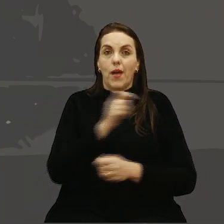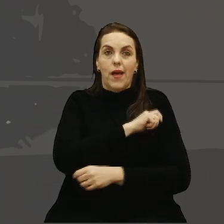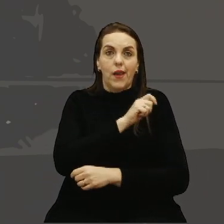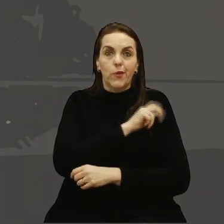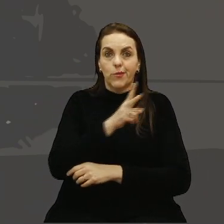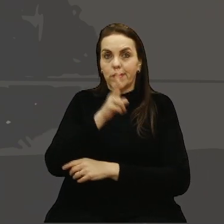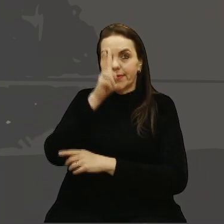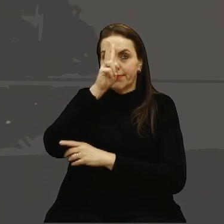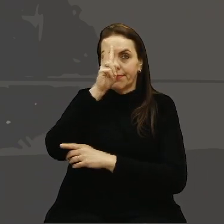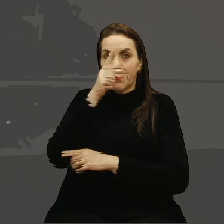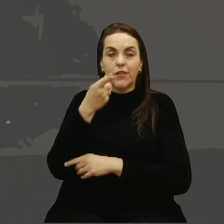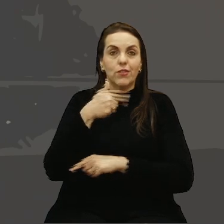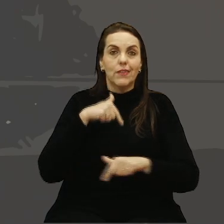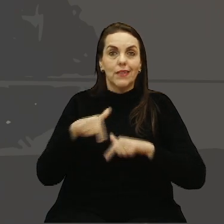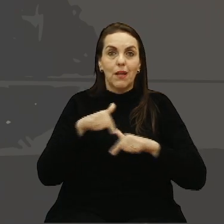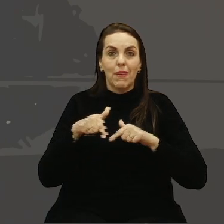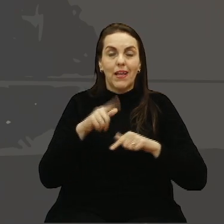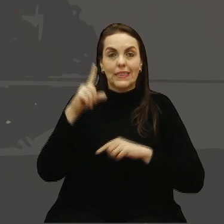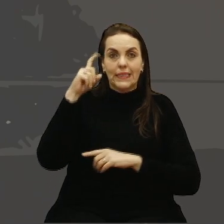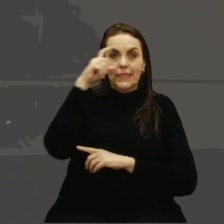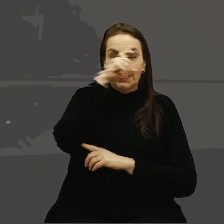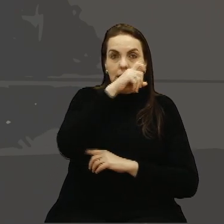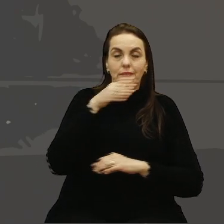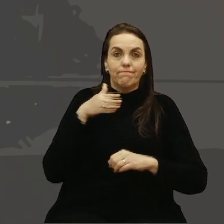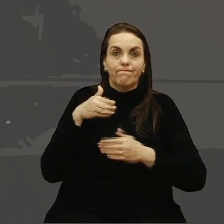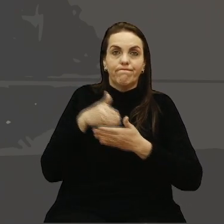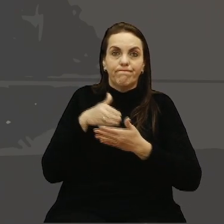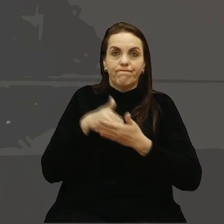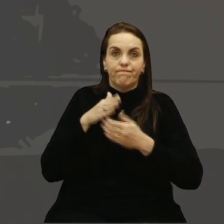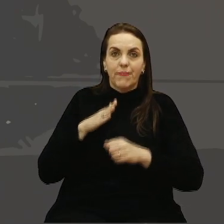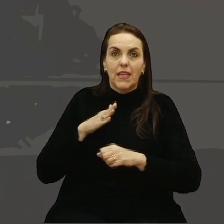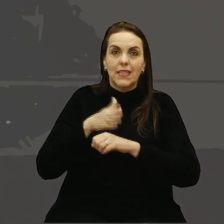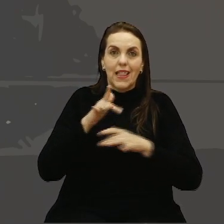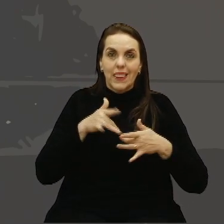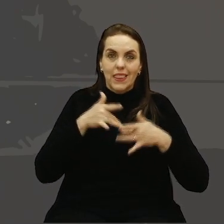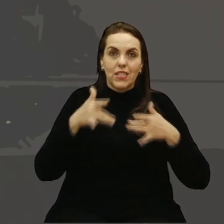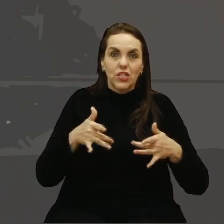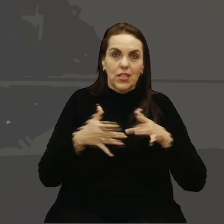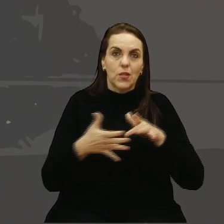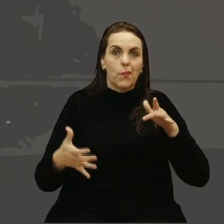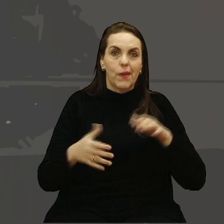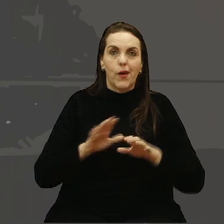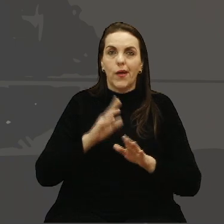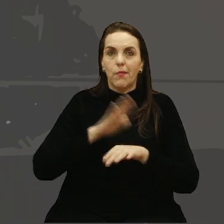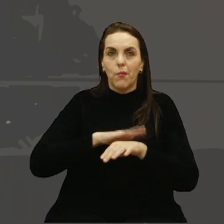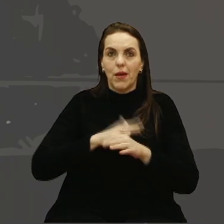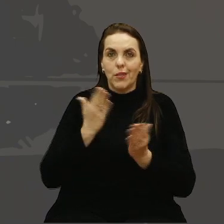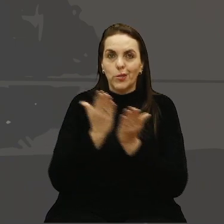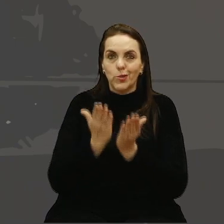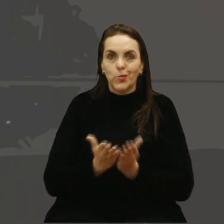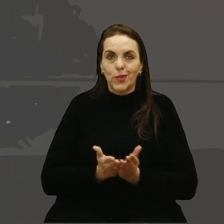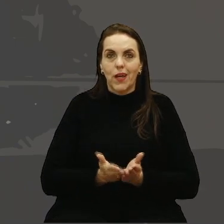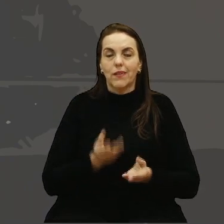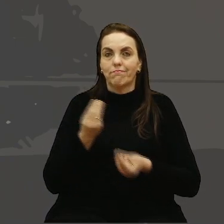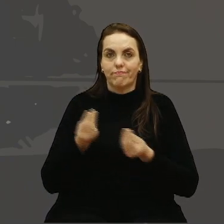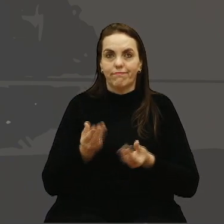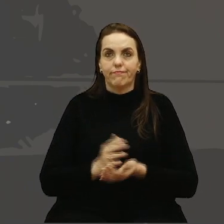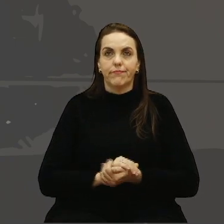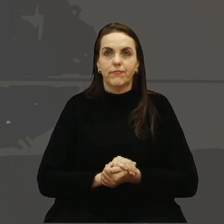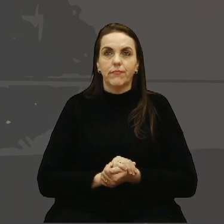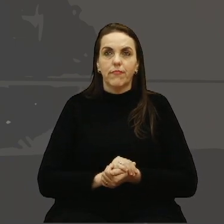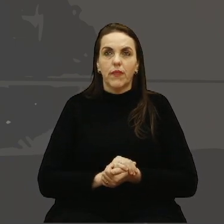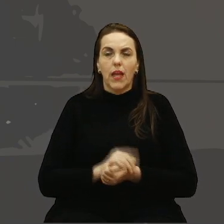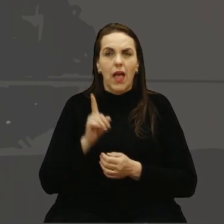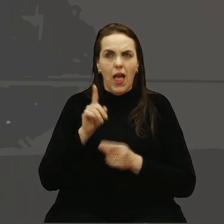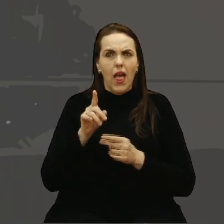mesmo que acaba trabalhando e dificultando que ele consiga ter uma dedicação maior aos estudos, E é